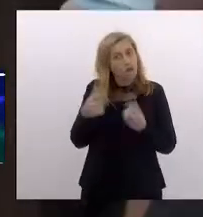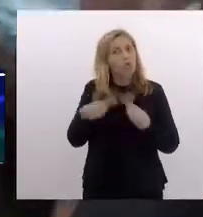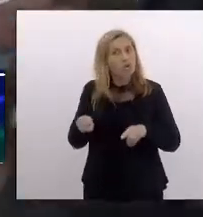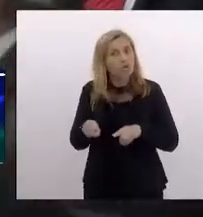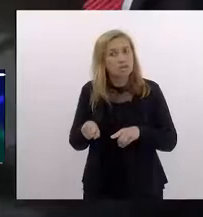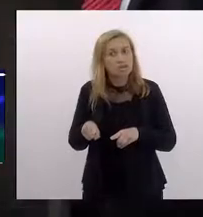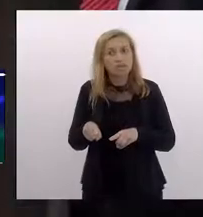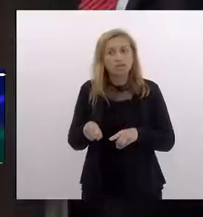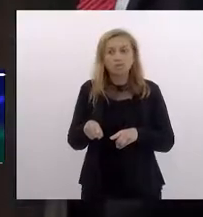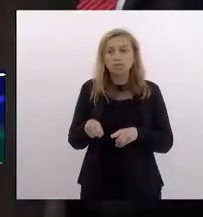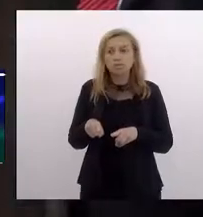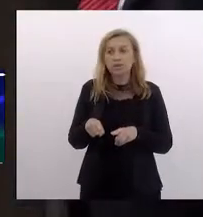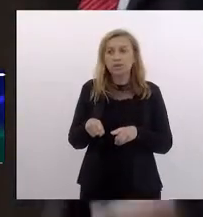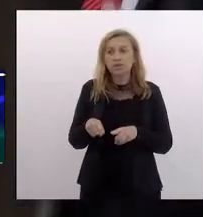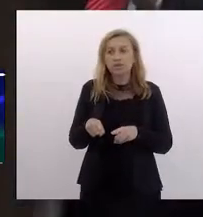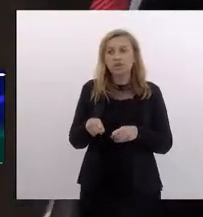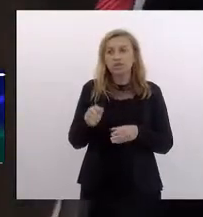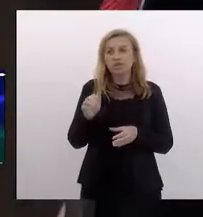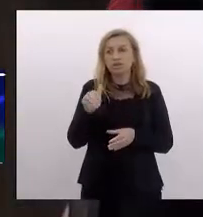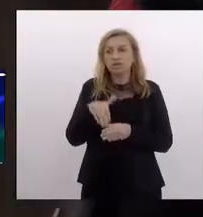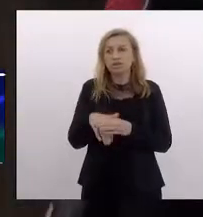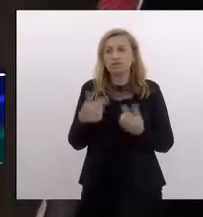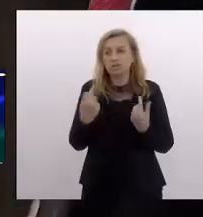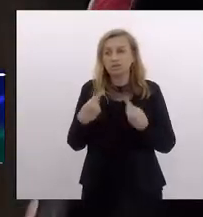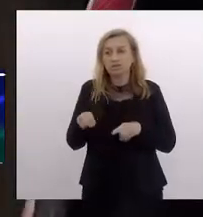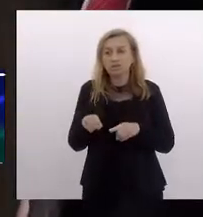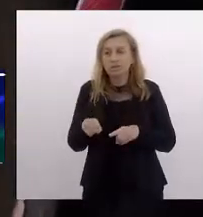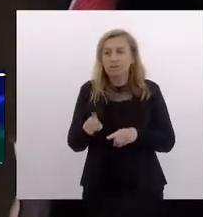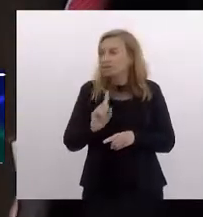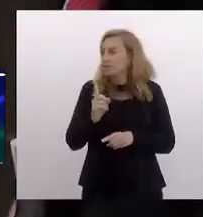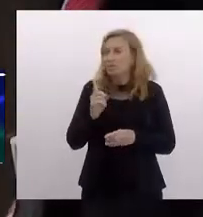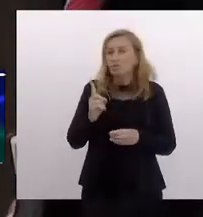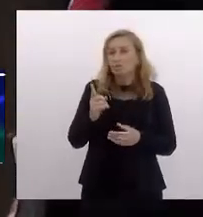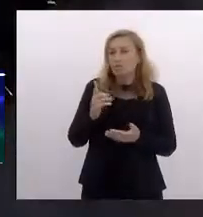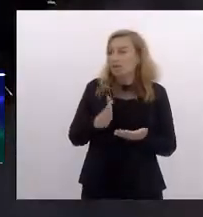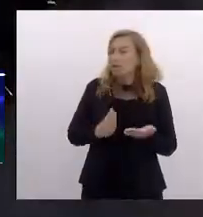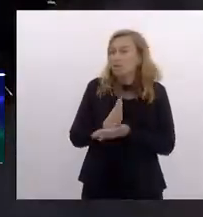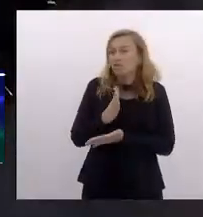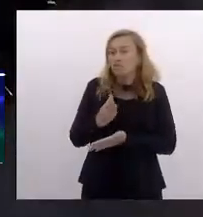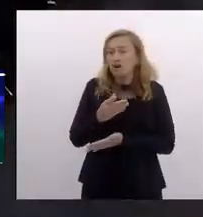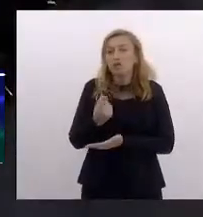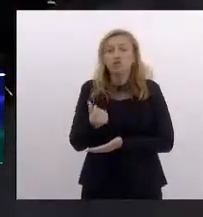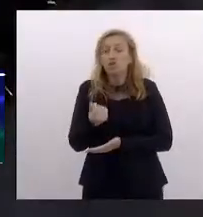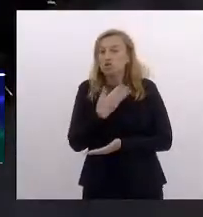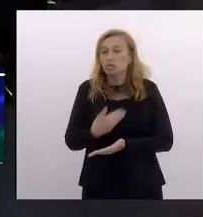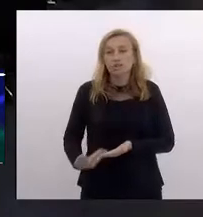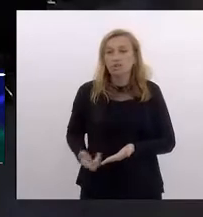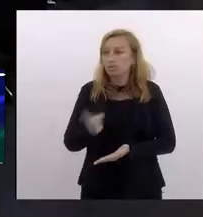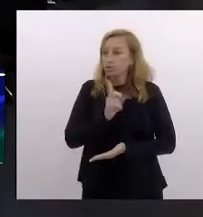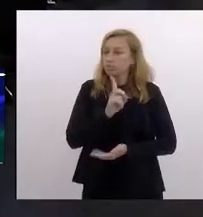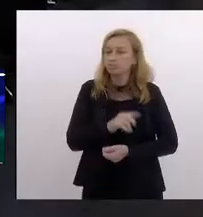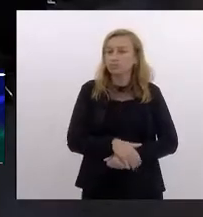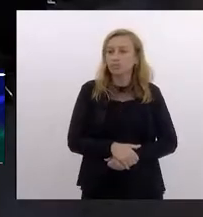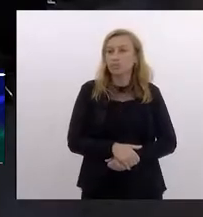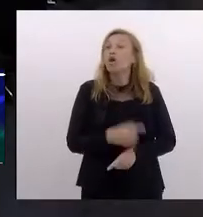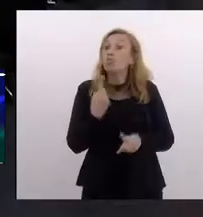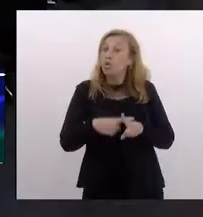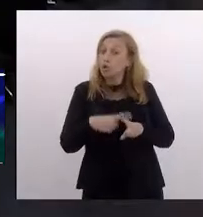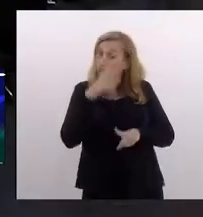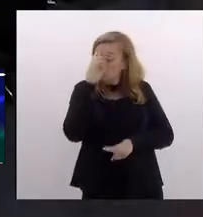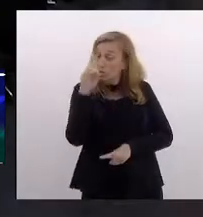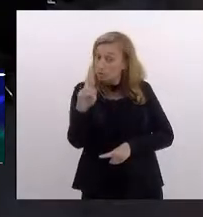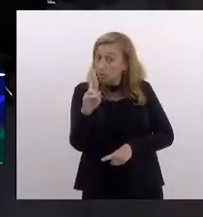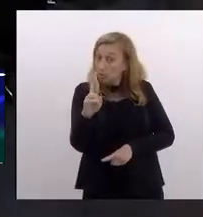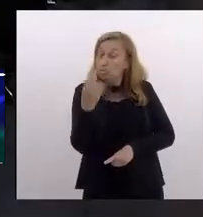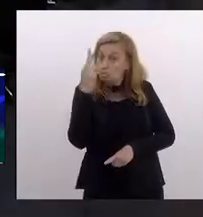mas isso acontecer nós vamos voltar contra nós não vamos aprovar contas do governo vocês acontecer porque o senhor